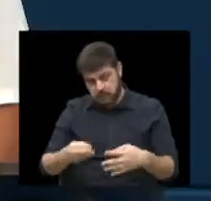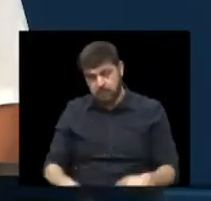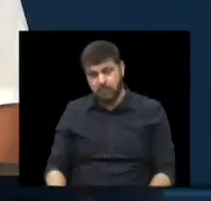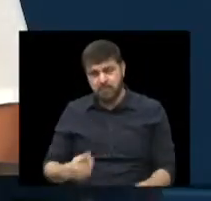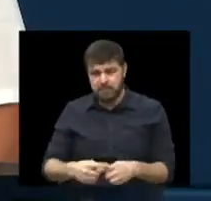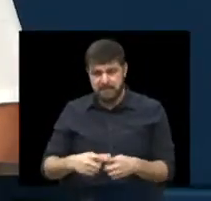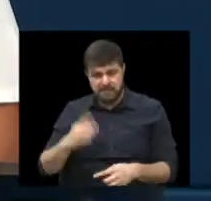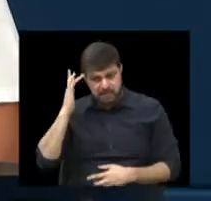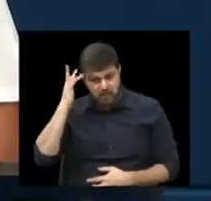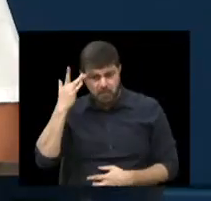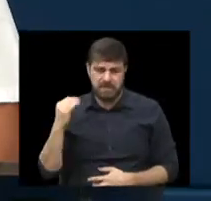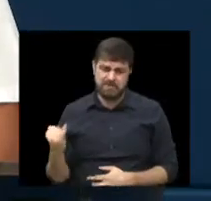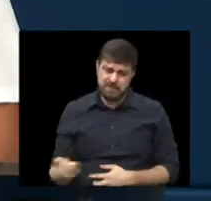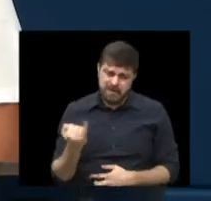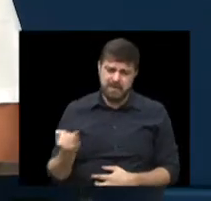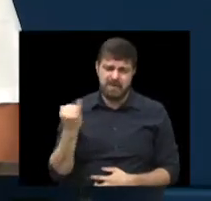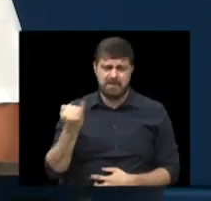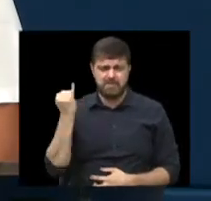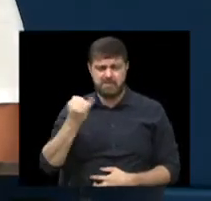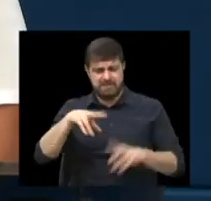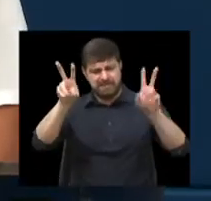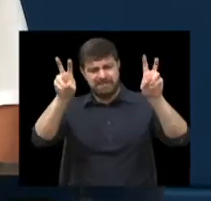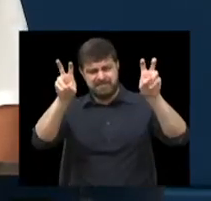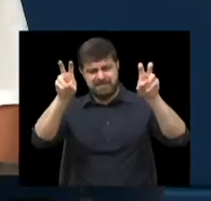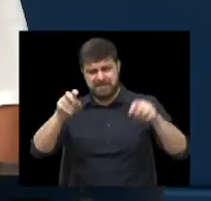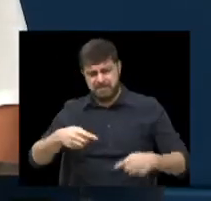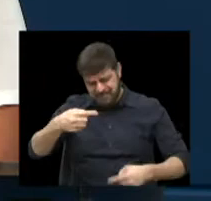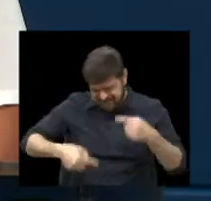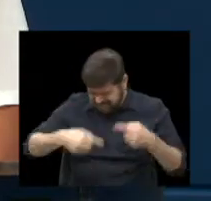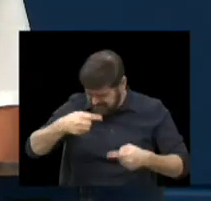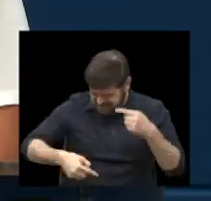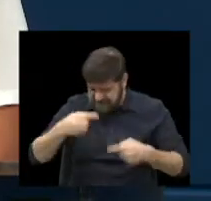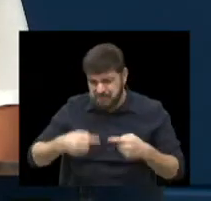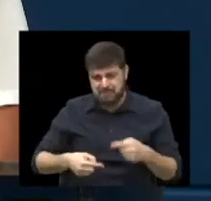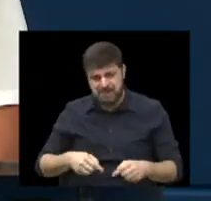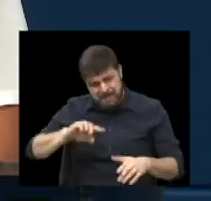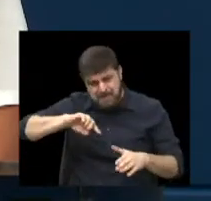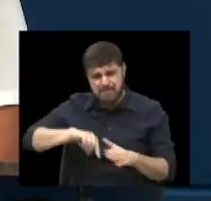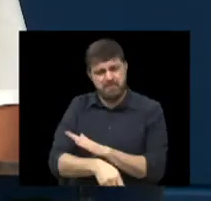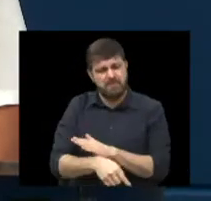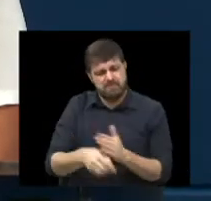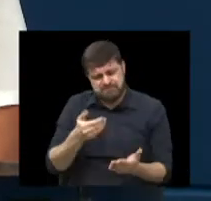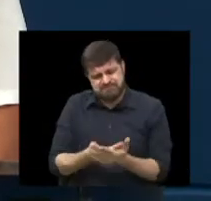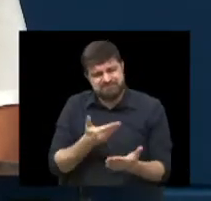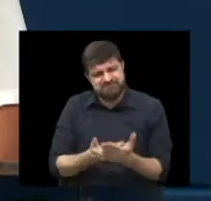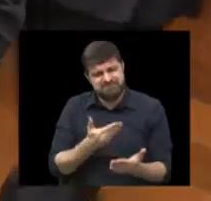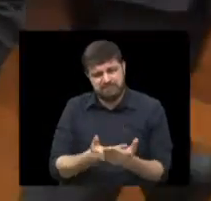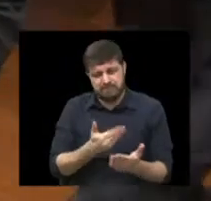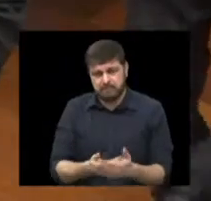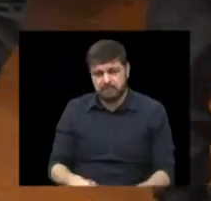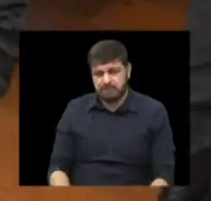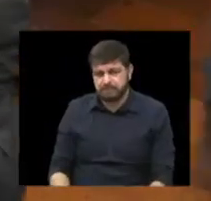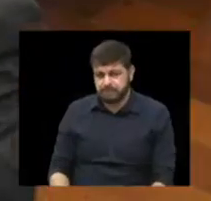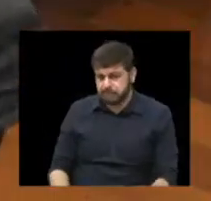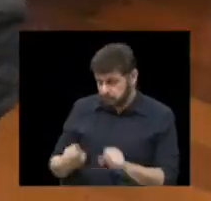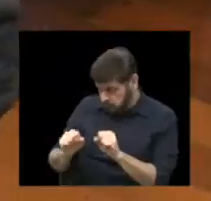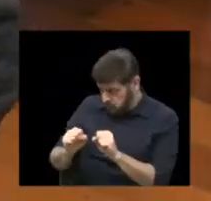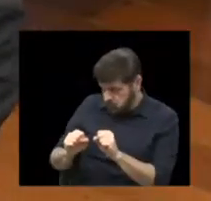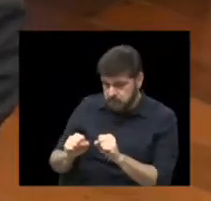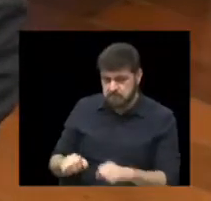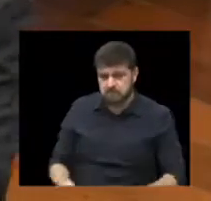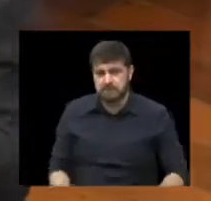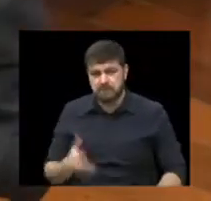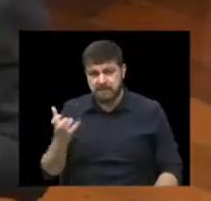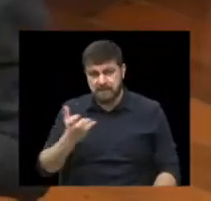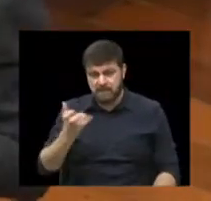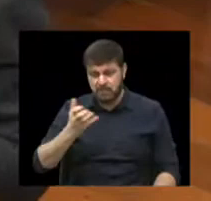que é um tema importante, que merecia um debate mais aprofundado. E se Vossa Excelência permite, eu apenas